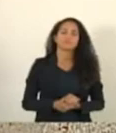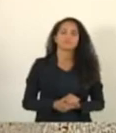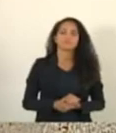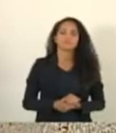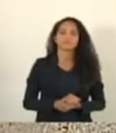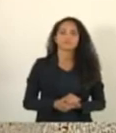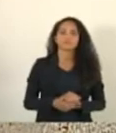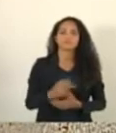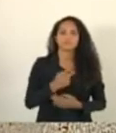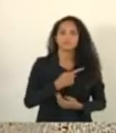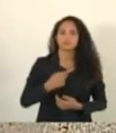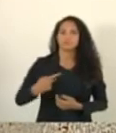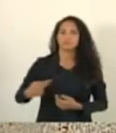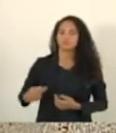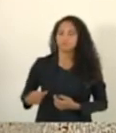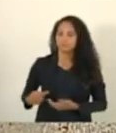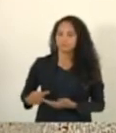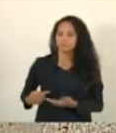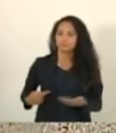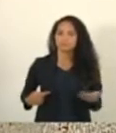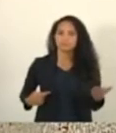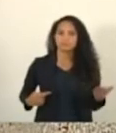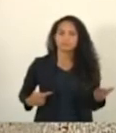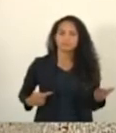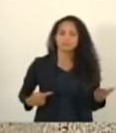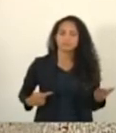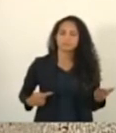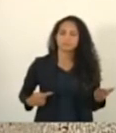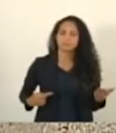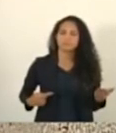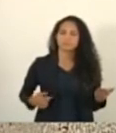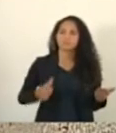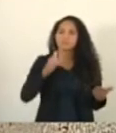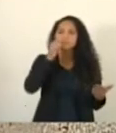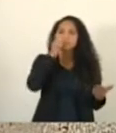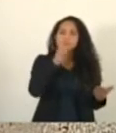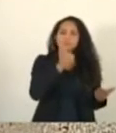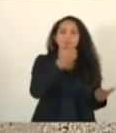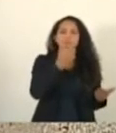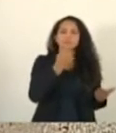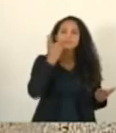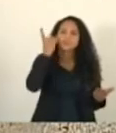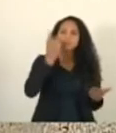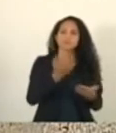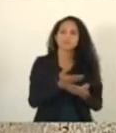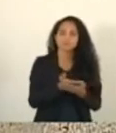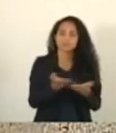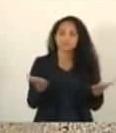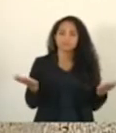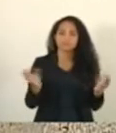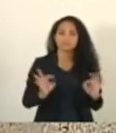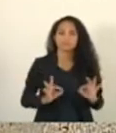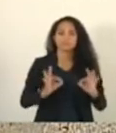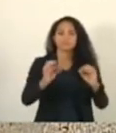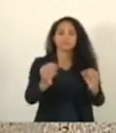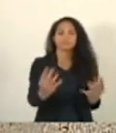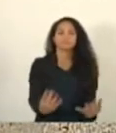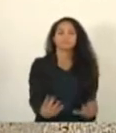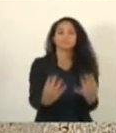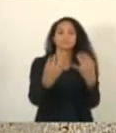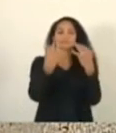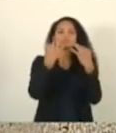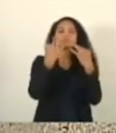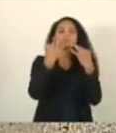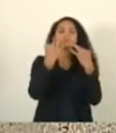Senhor presidente, prezados colegas deputados e deputadas, povo que nos assiste